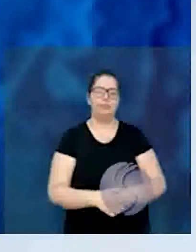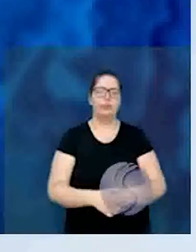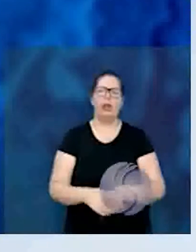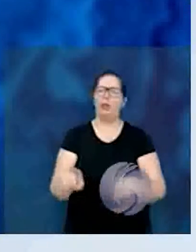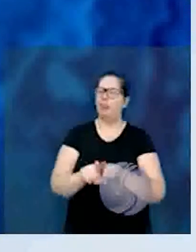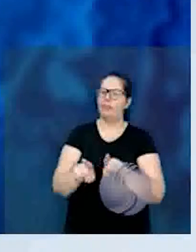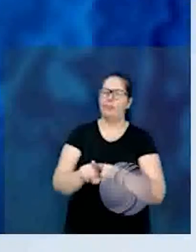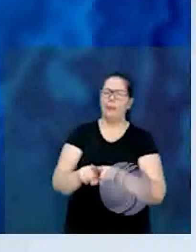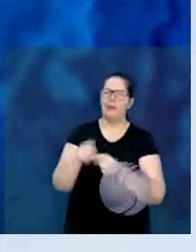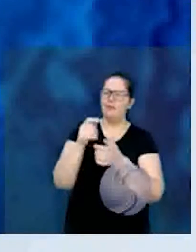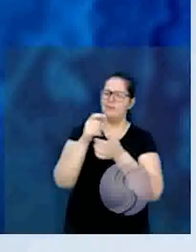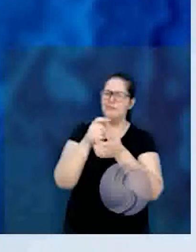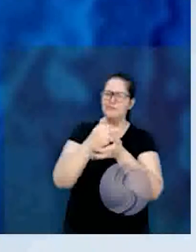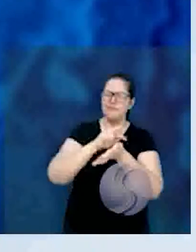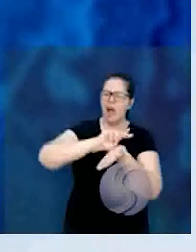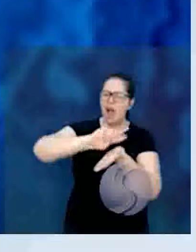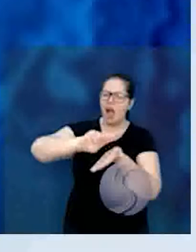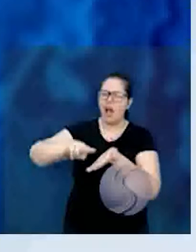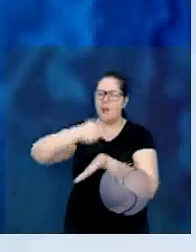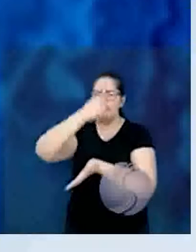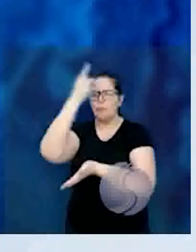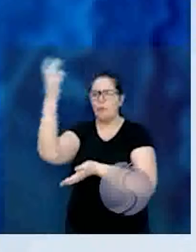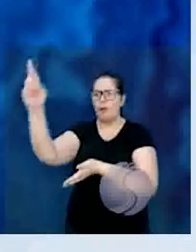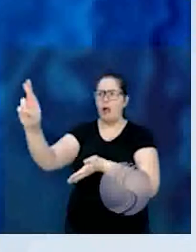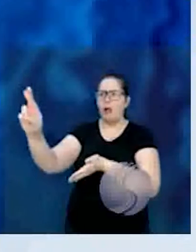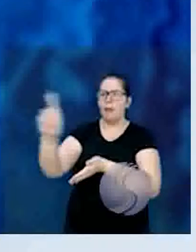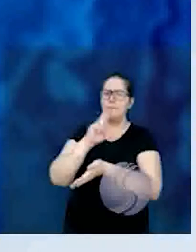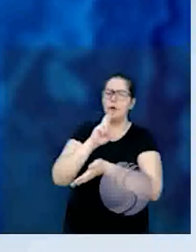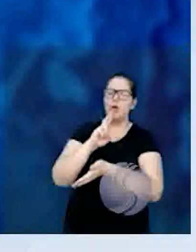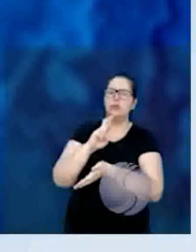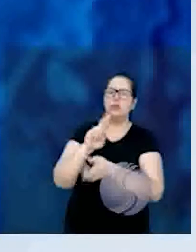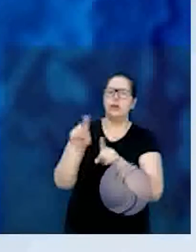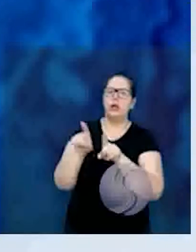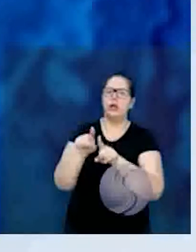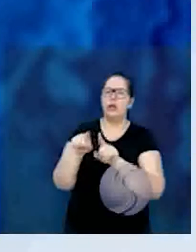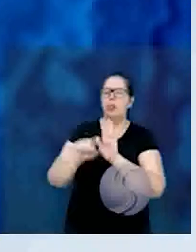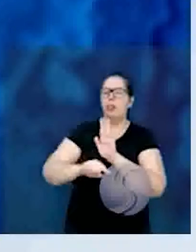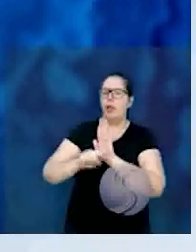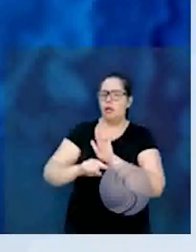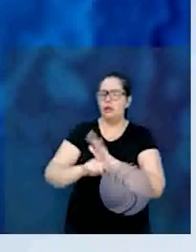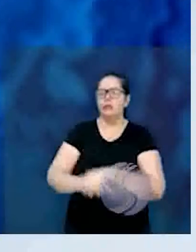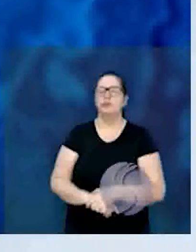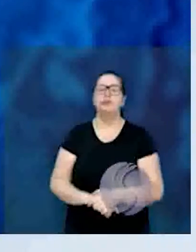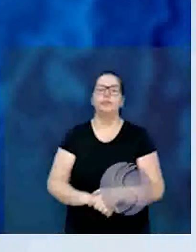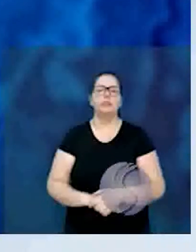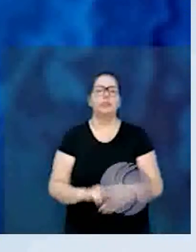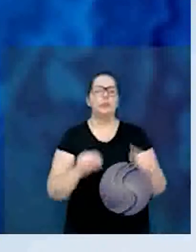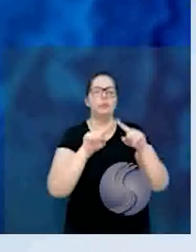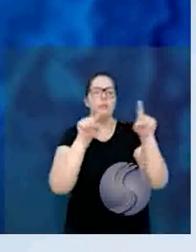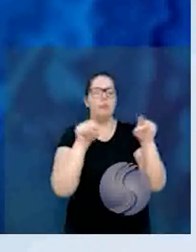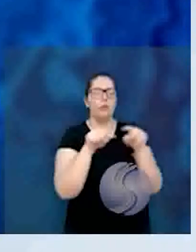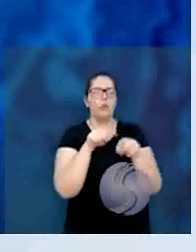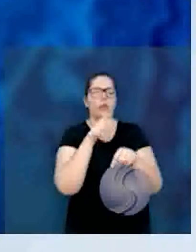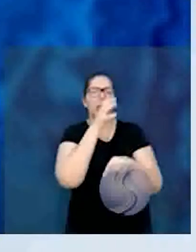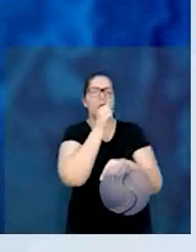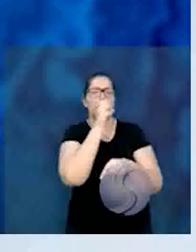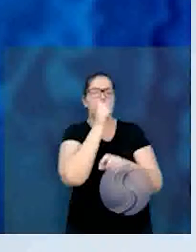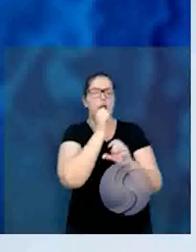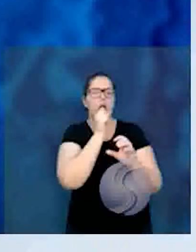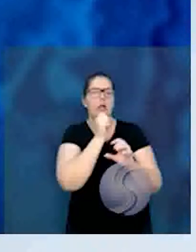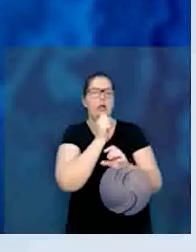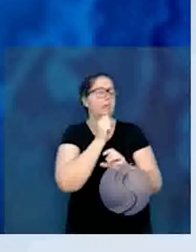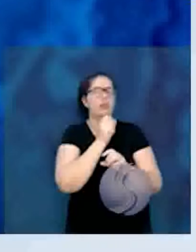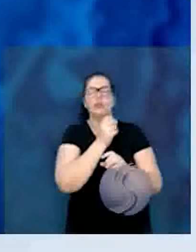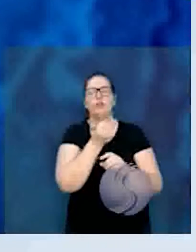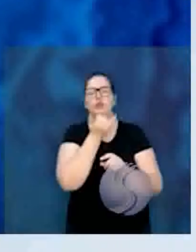negativos, né? Então, nosso número de exame de RT-PCR subiu para 183. E os